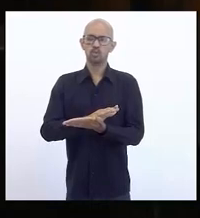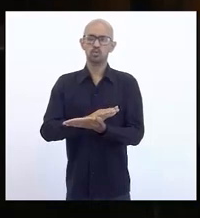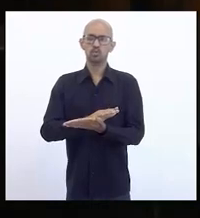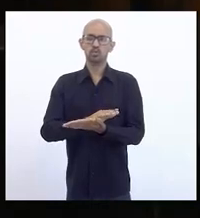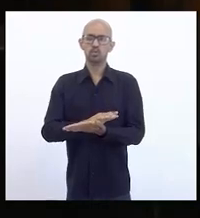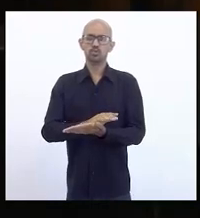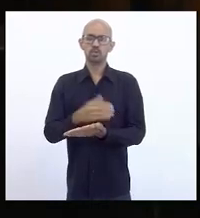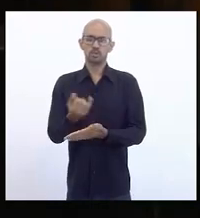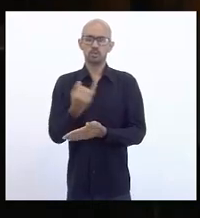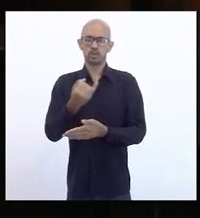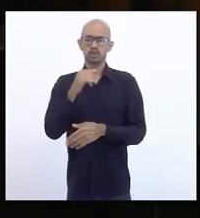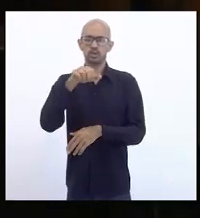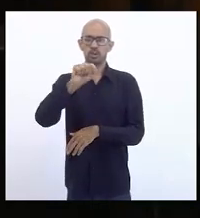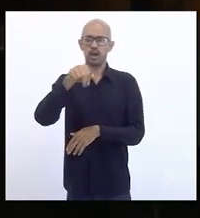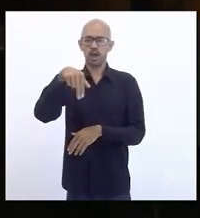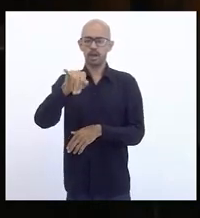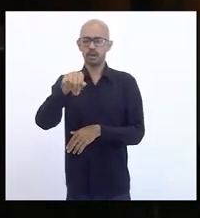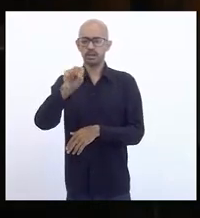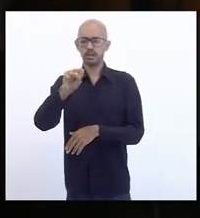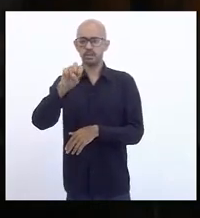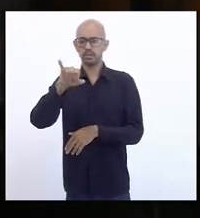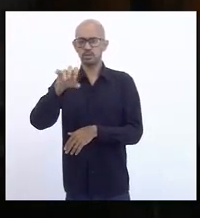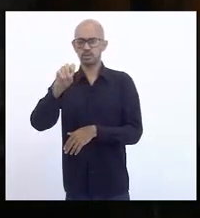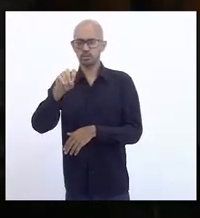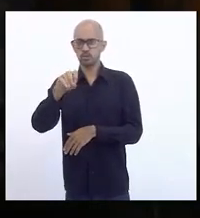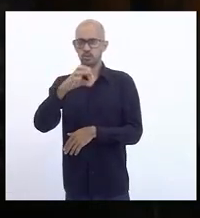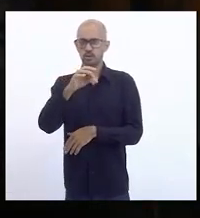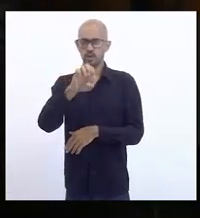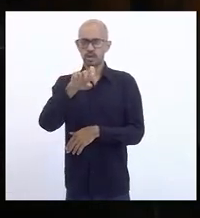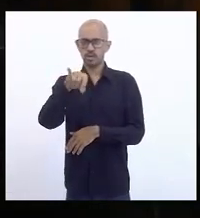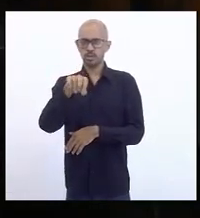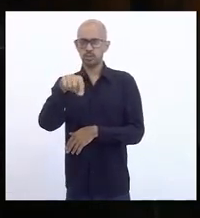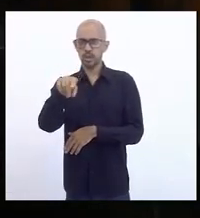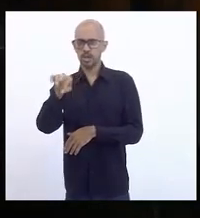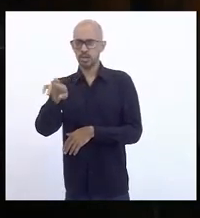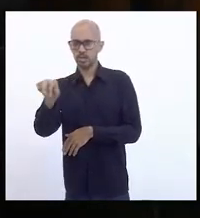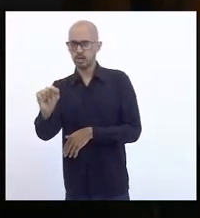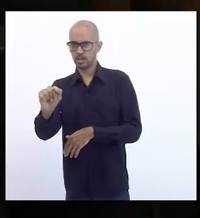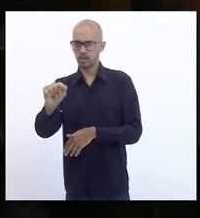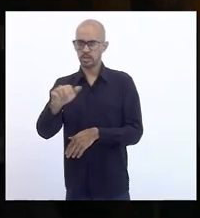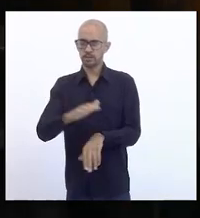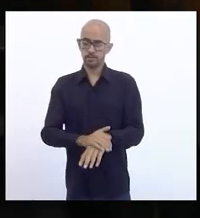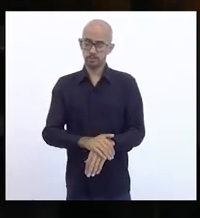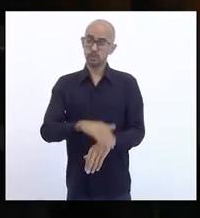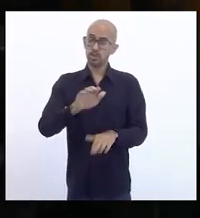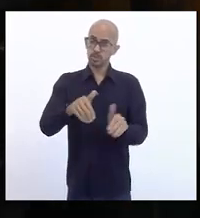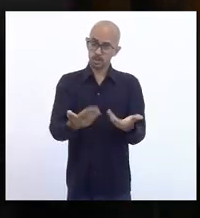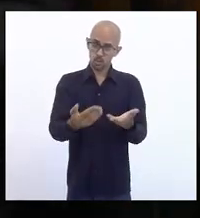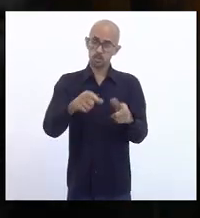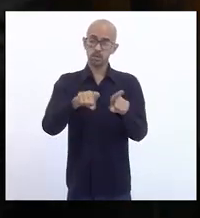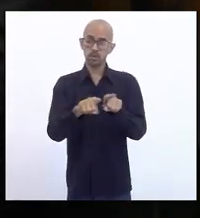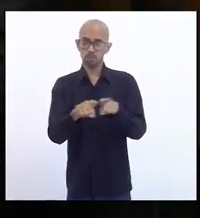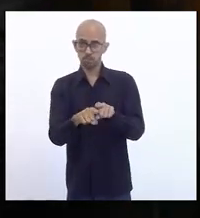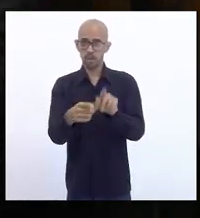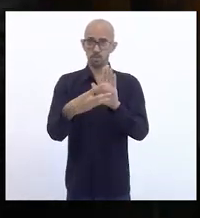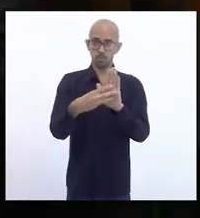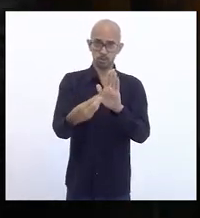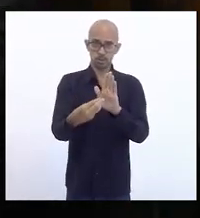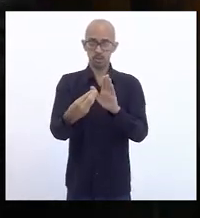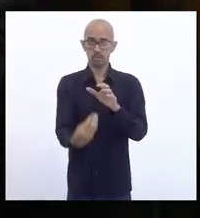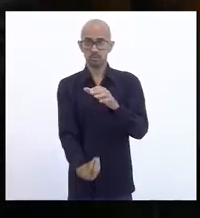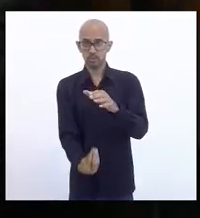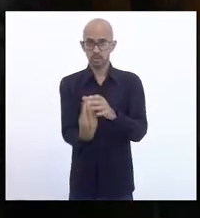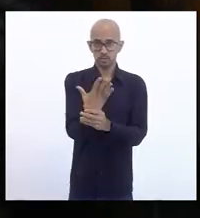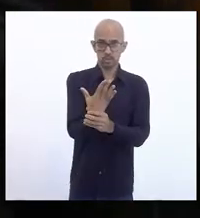Janeiro, quando criou a Universidade do Distrito Federal, entre outras. Então, e a forma de surgimento